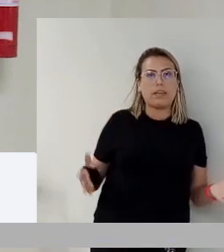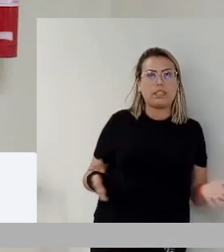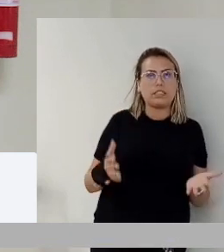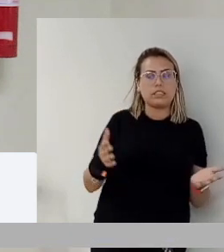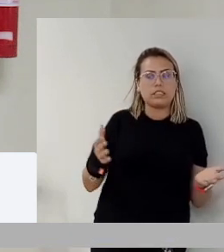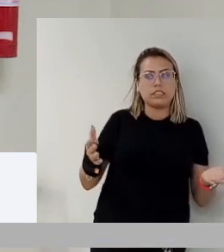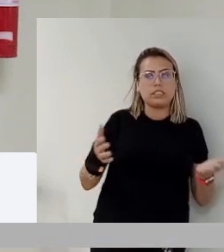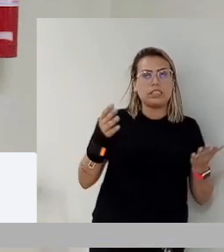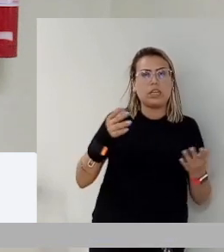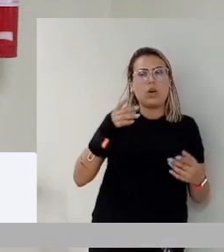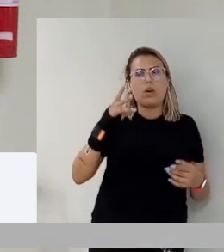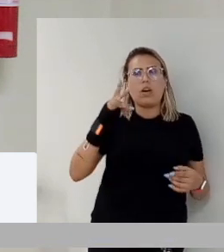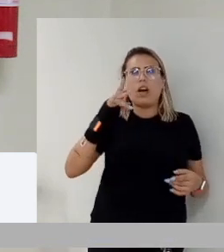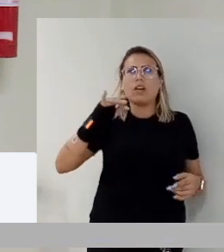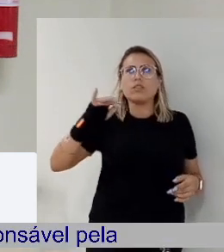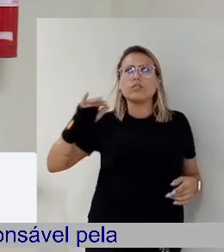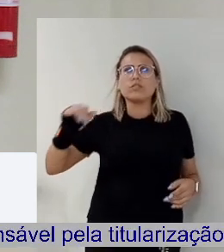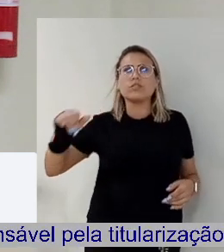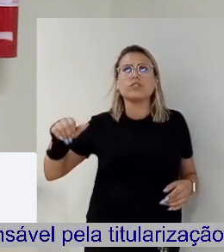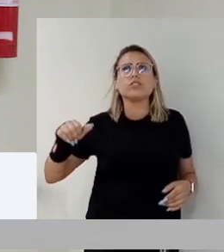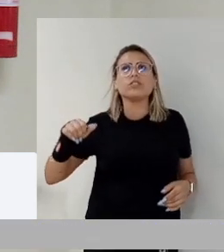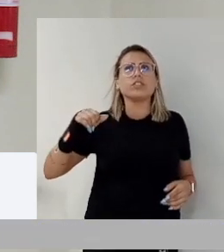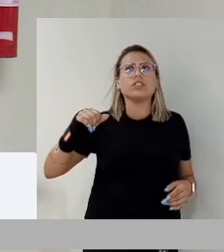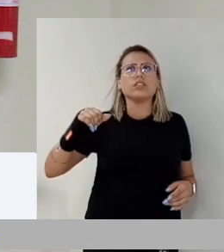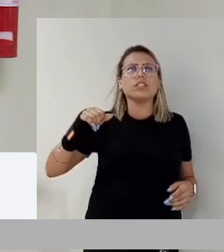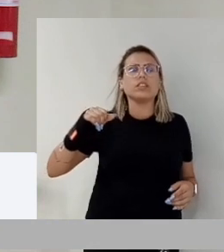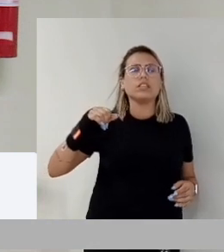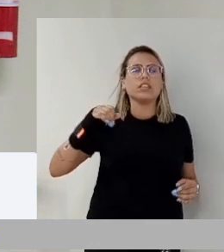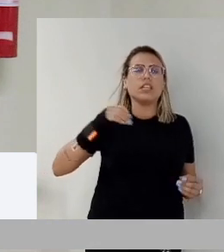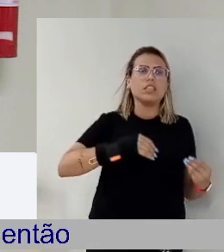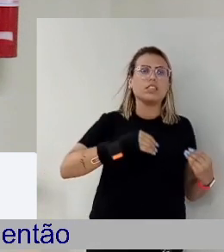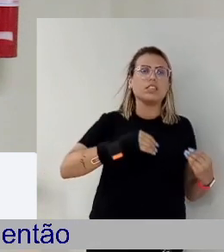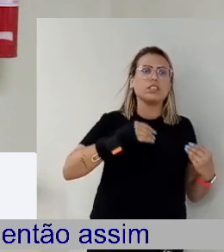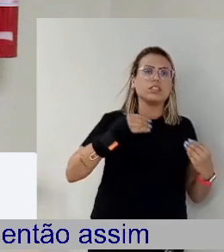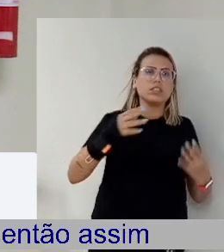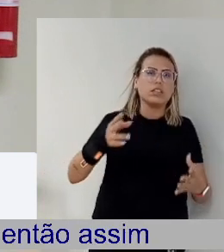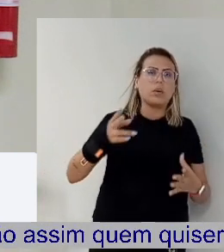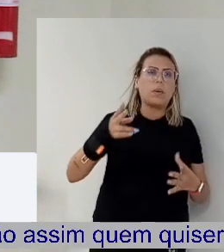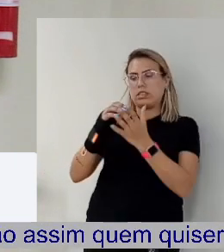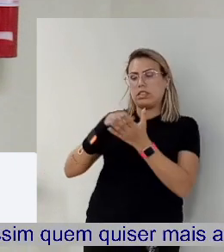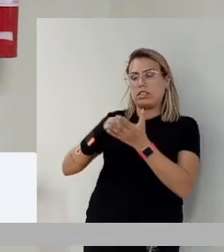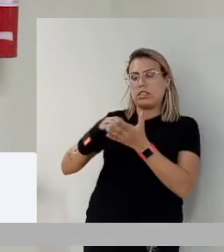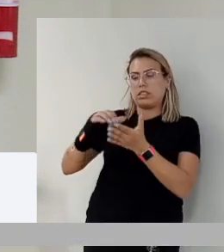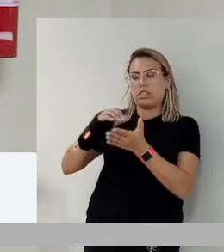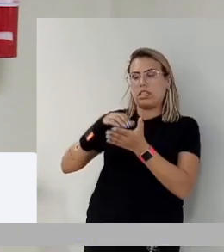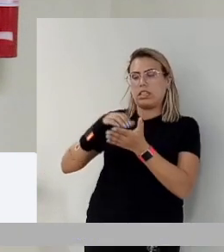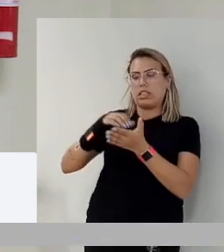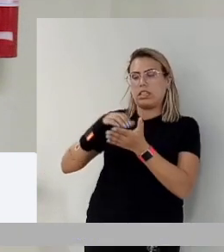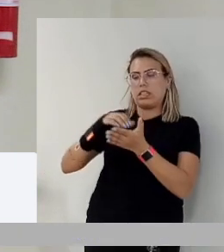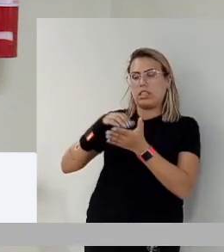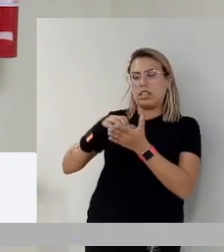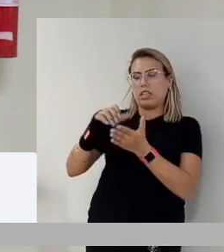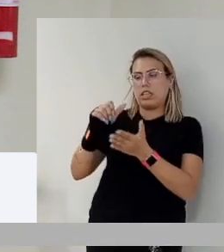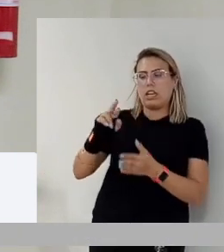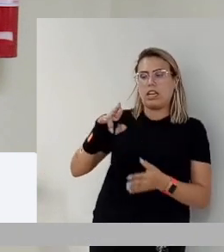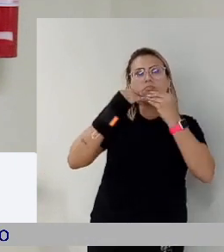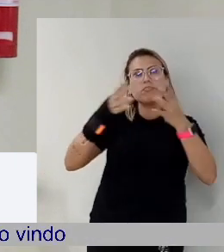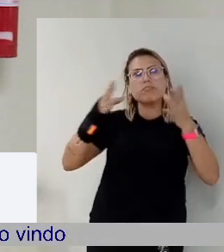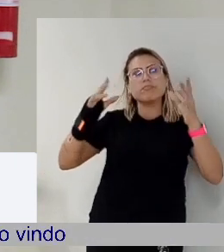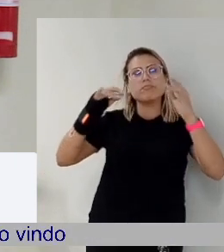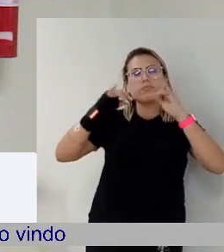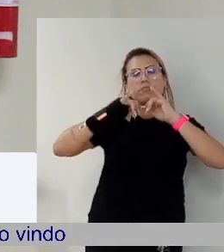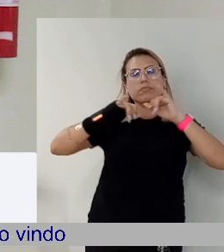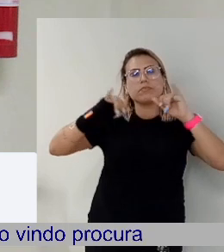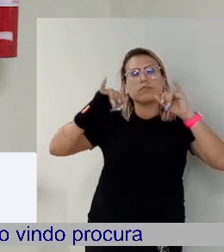Qual o dia que eles estão vindo procura a secretaria de agricultura na Qual irá passar todas as informações para aquelas